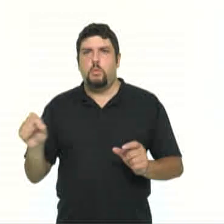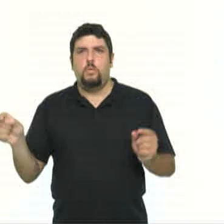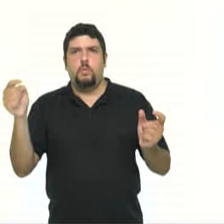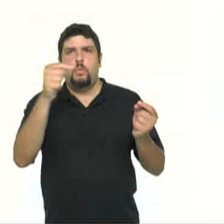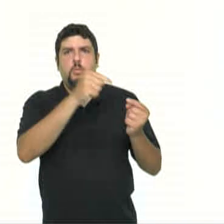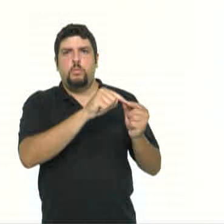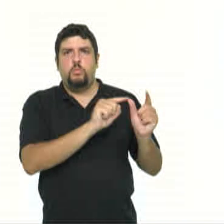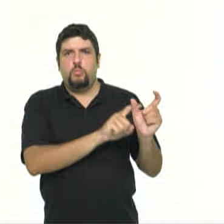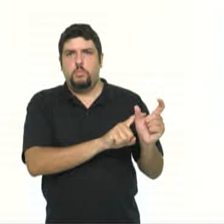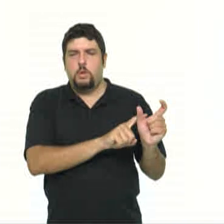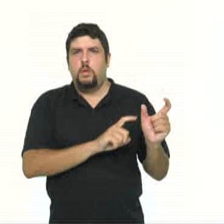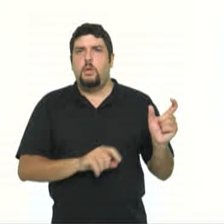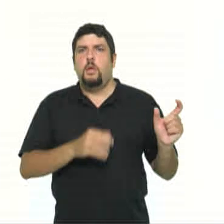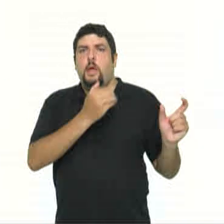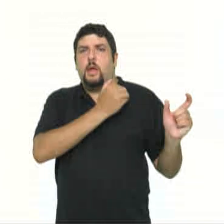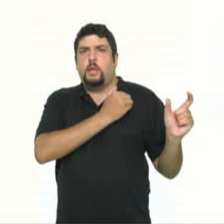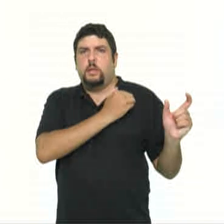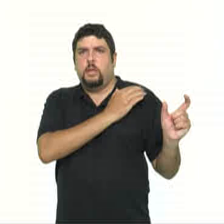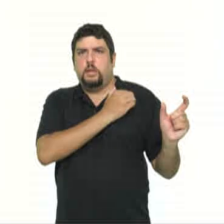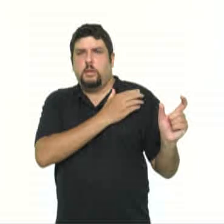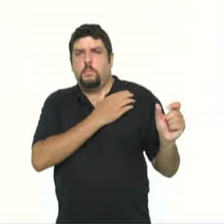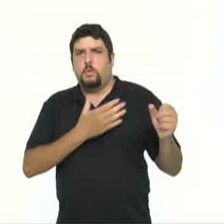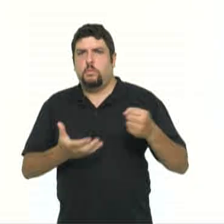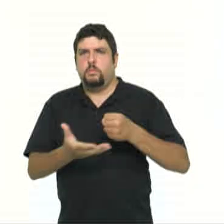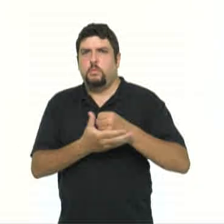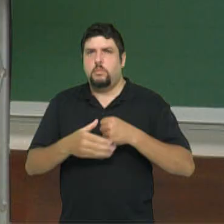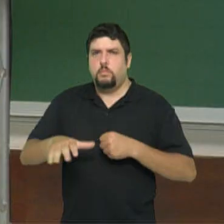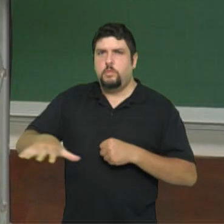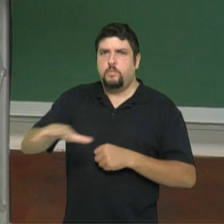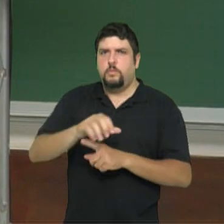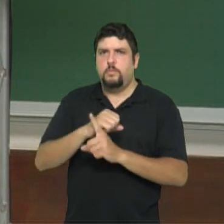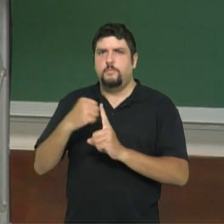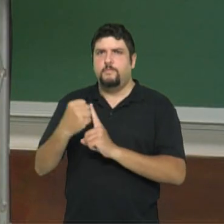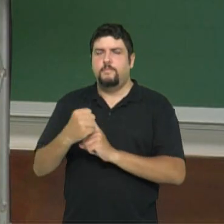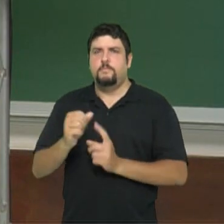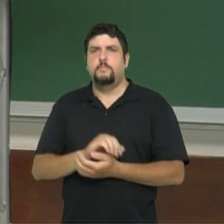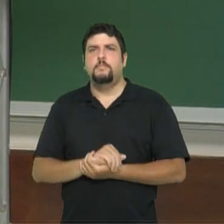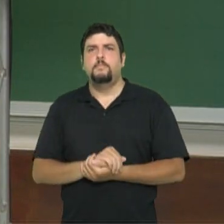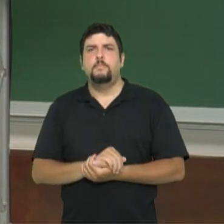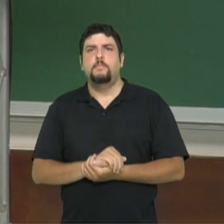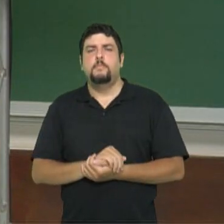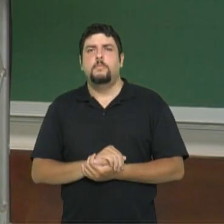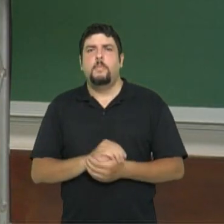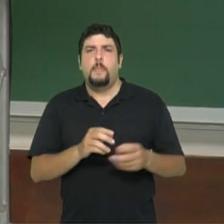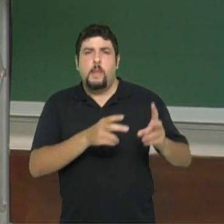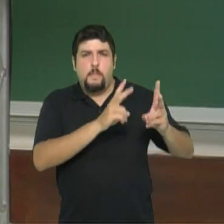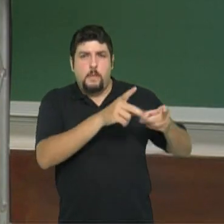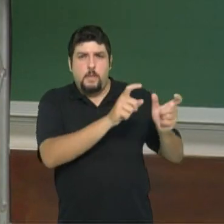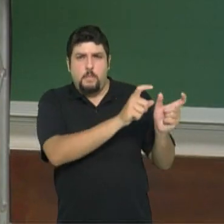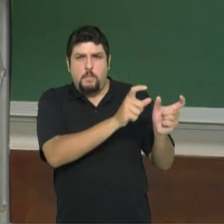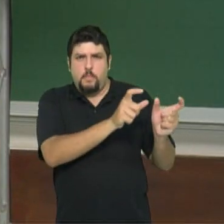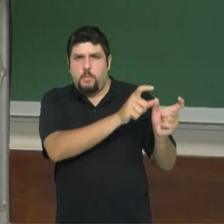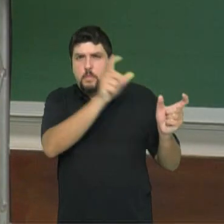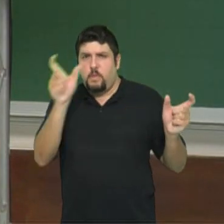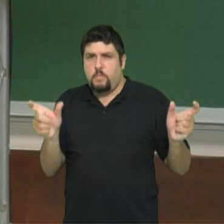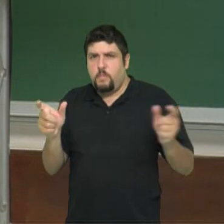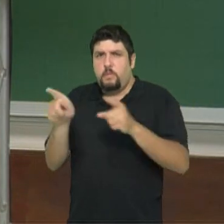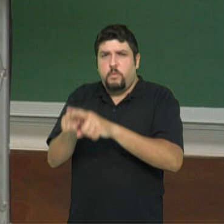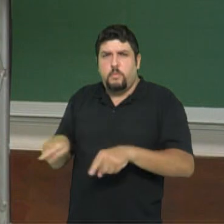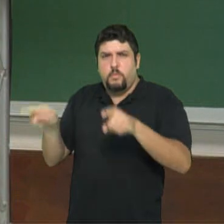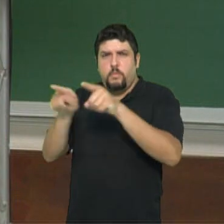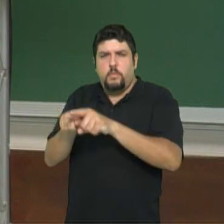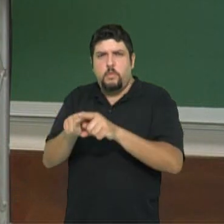discriminação enraizada em parte da sociedade. Para ele não repetir de novo isso, ele colocou o pronome demonstrativo